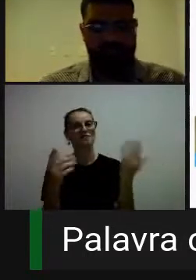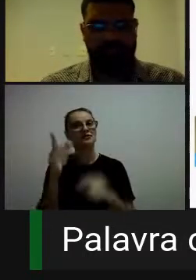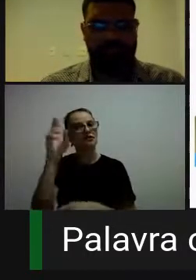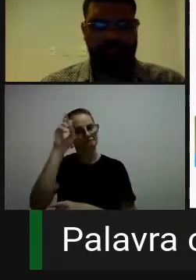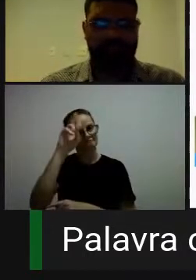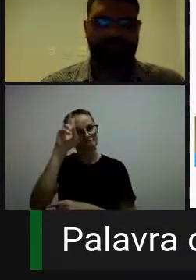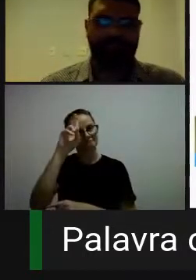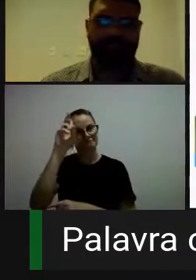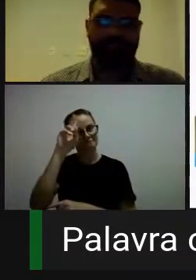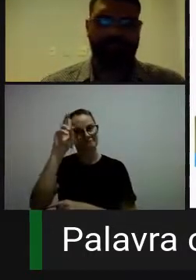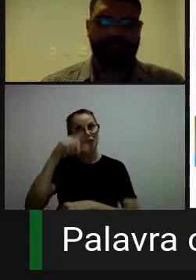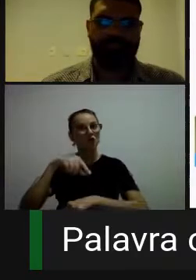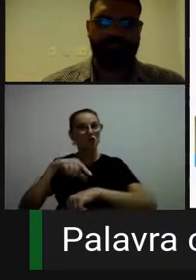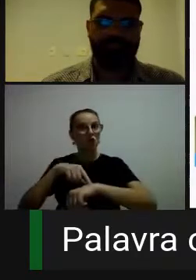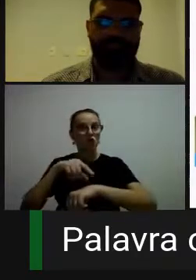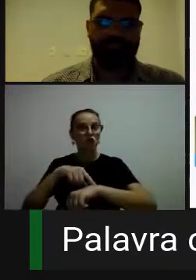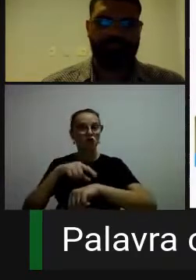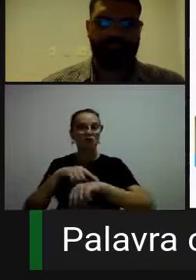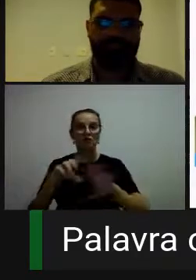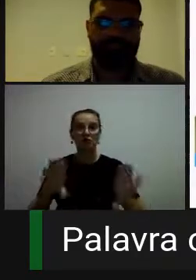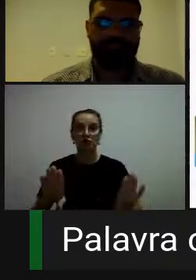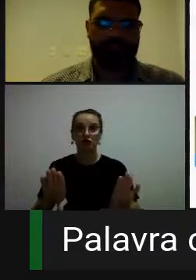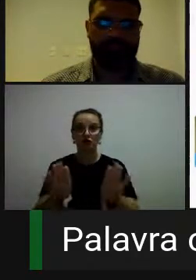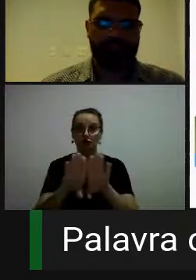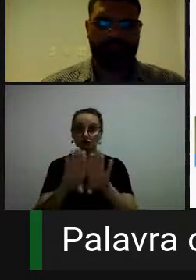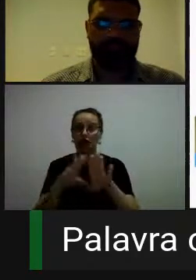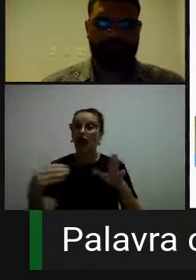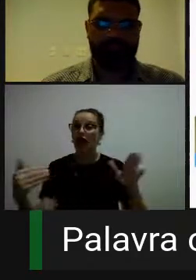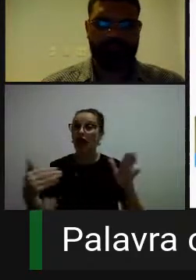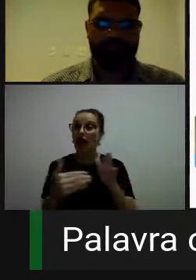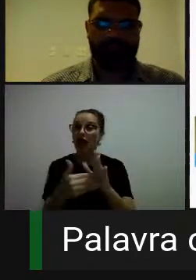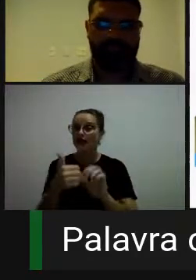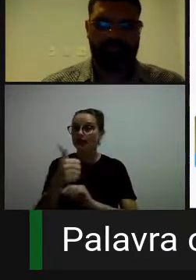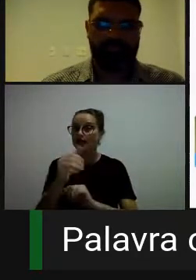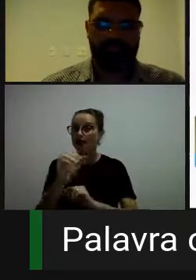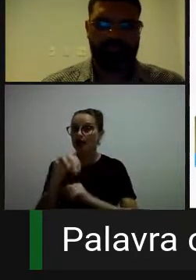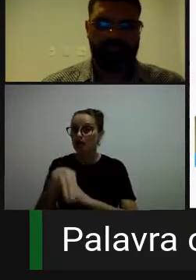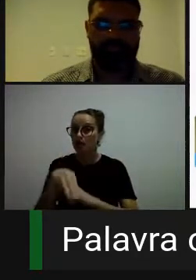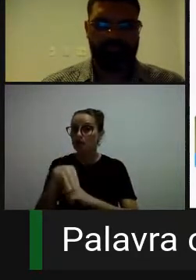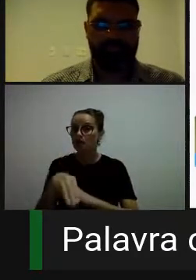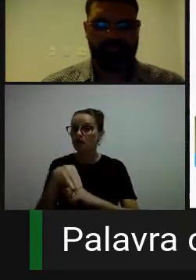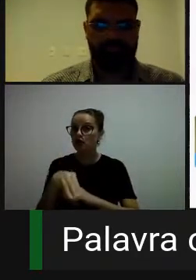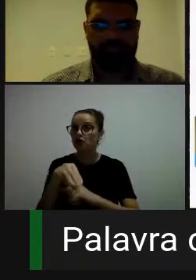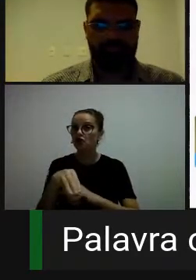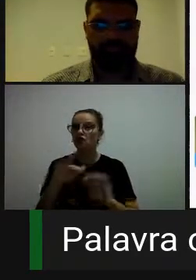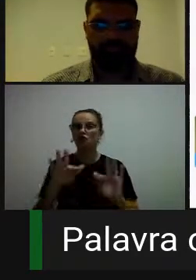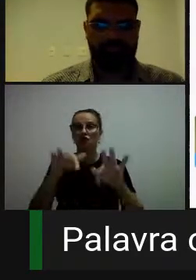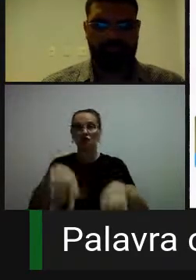tempo de fechamento do formulário é apenas 10 minutos após o término da atividade.